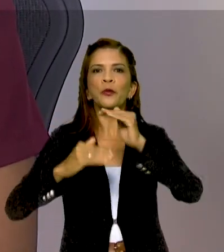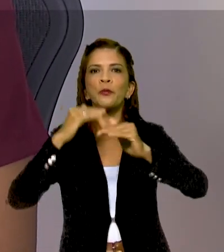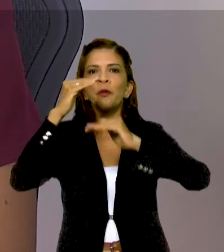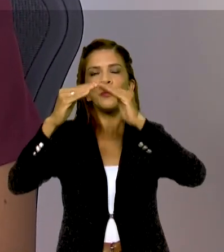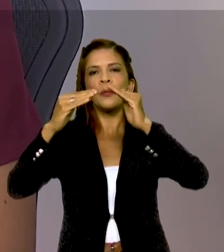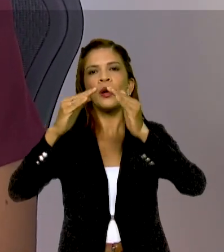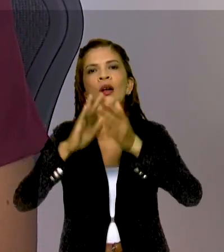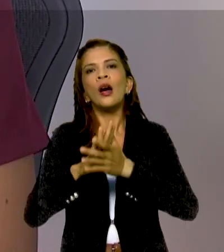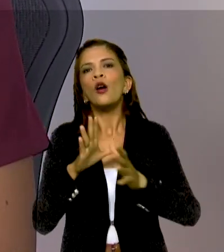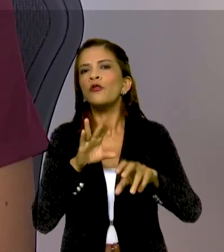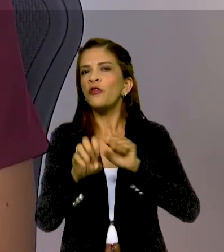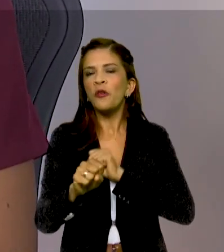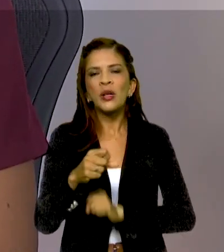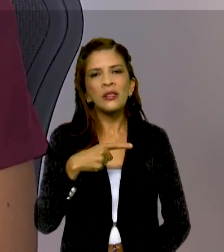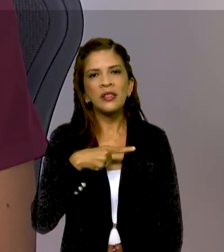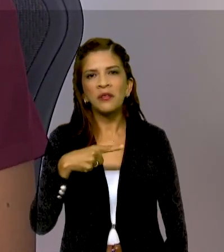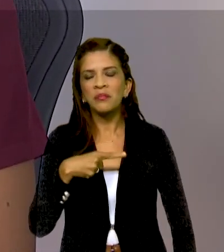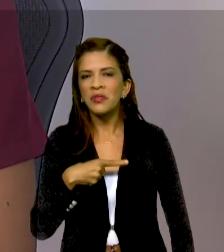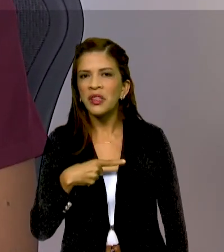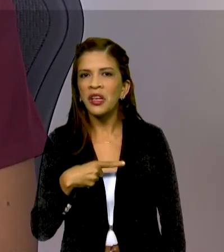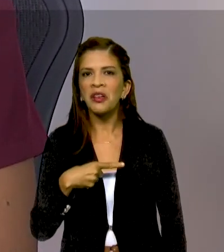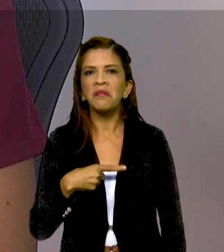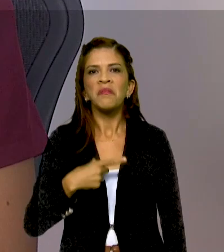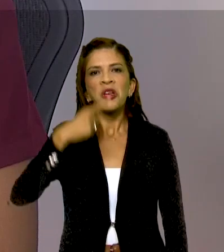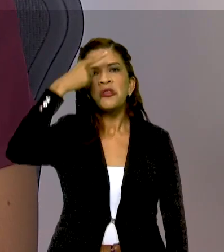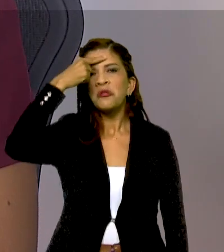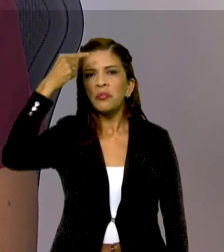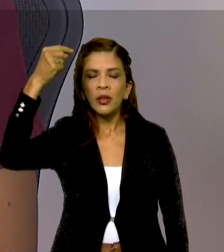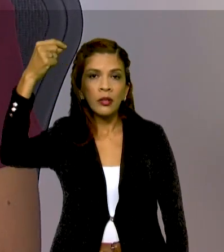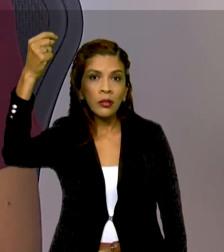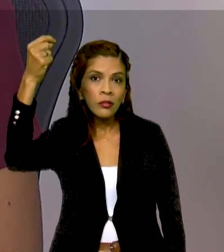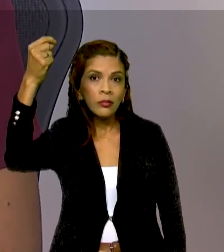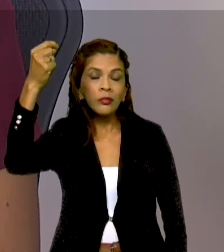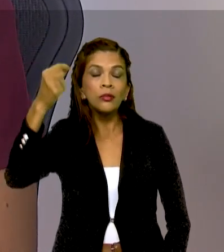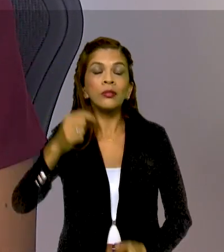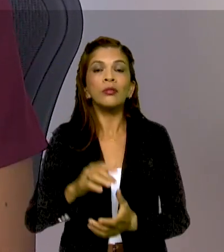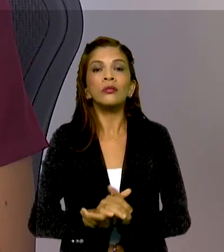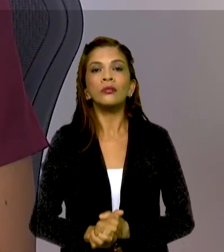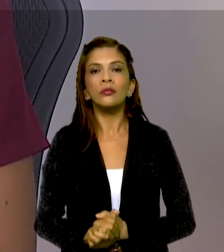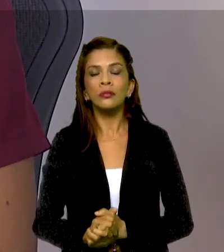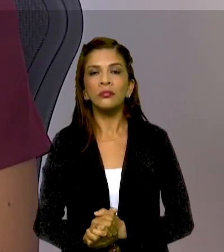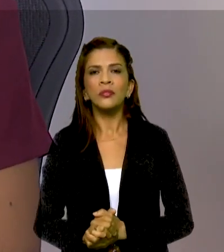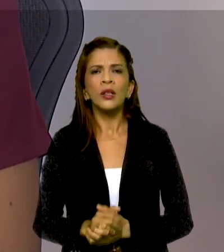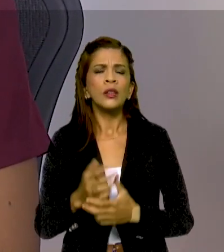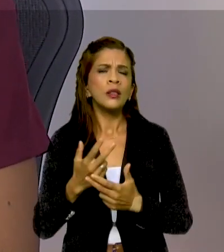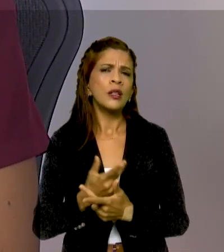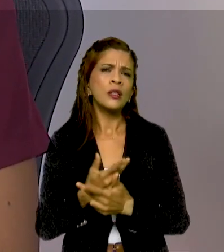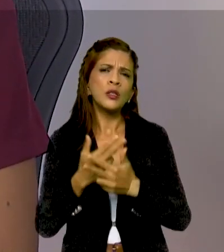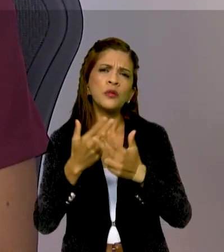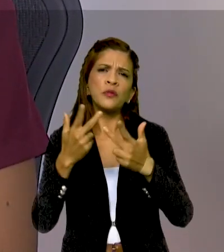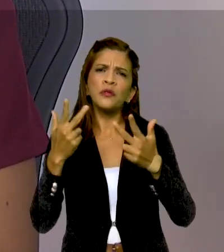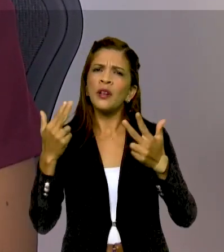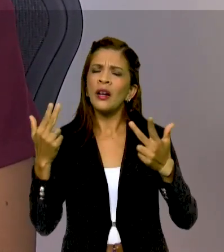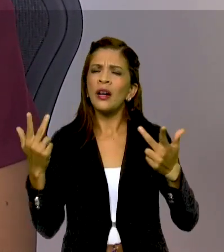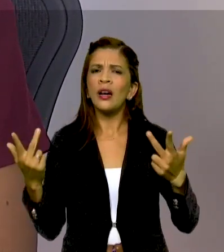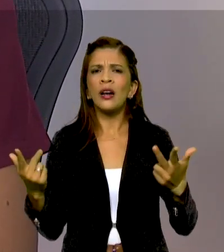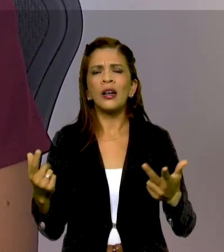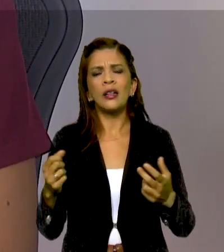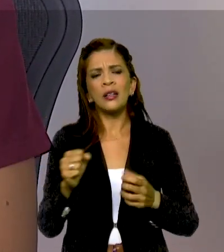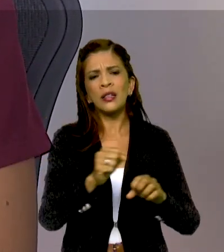de formação. Eles têm chegado ao ensino superior, nas mais diversas especialidades